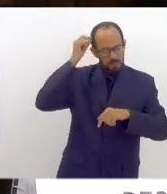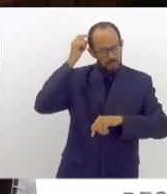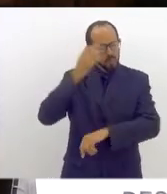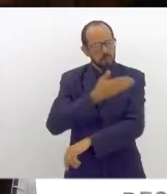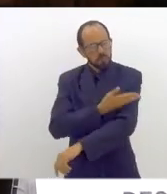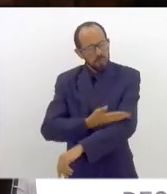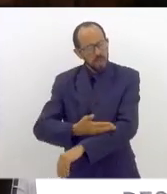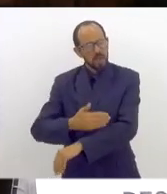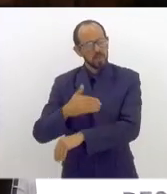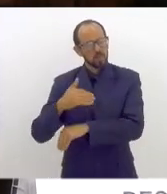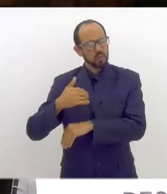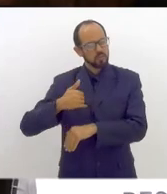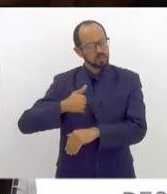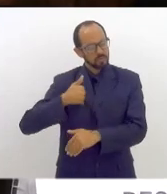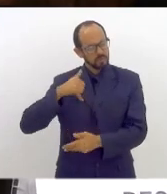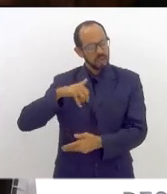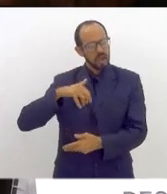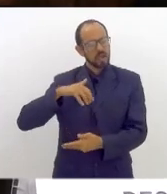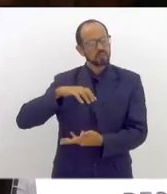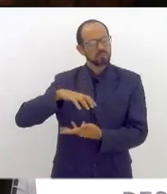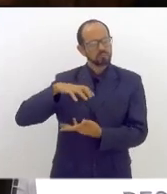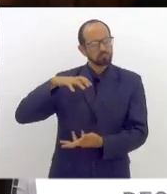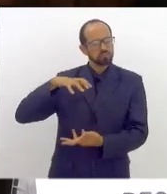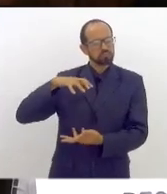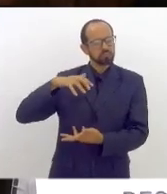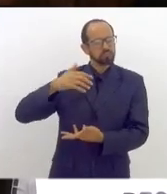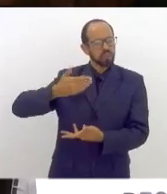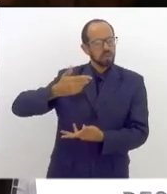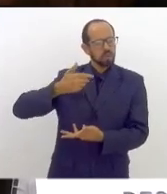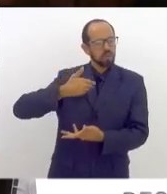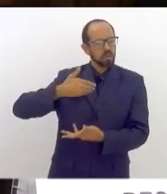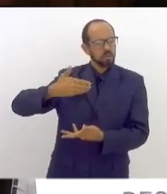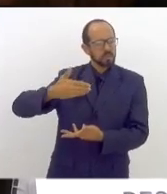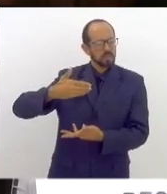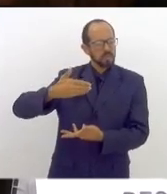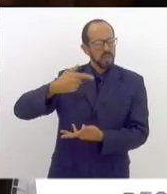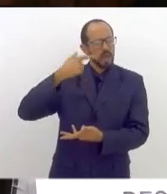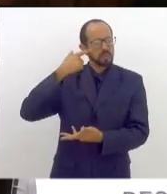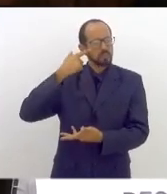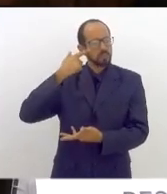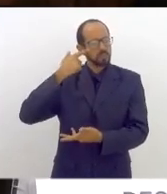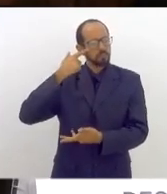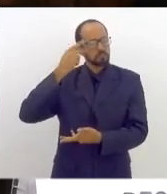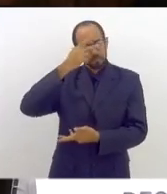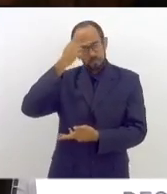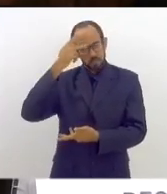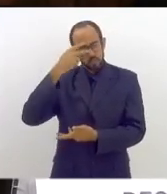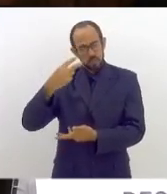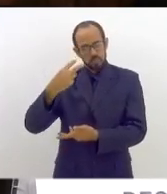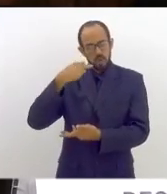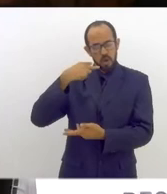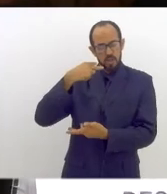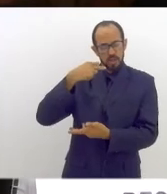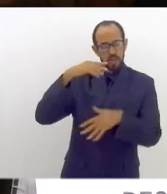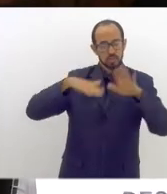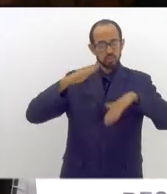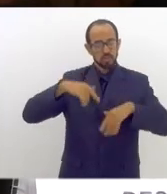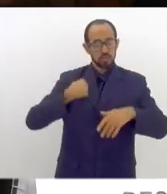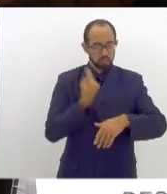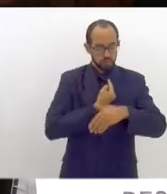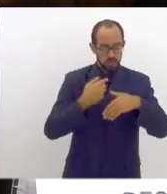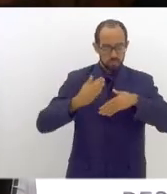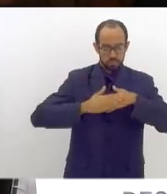eu posso entender não pera aí você alguém te observa se você recebe Às vezes você próprio não sabe o que você representa